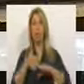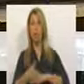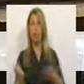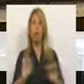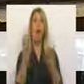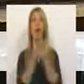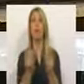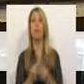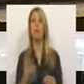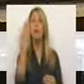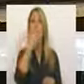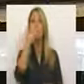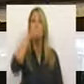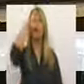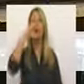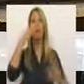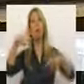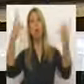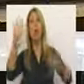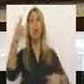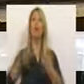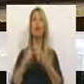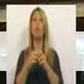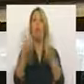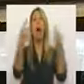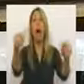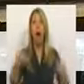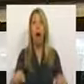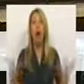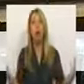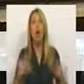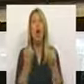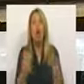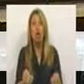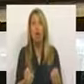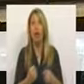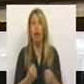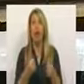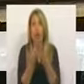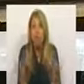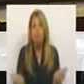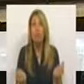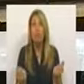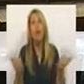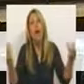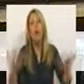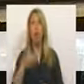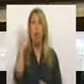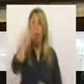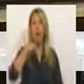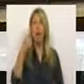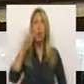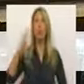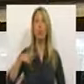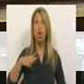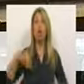matéria, se o Governo mostra que quando há problemas não os sabe resolver, a imagem que o turismo vai sofrer tem naturalmente